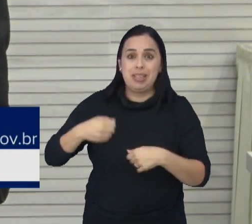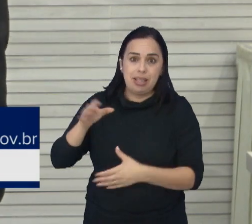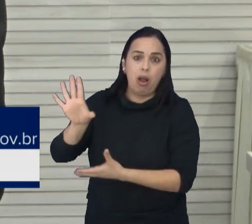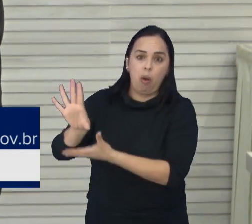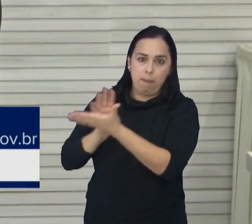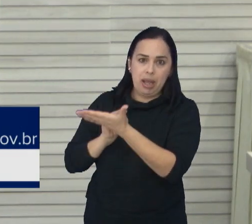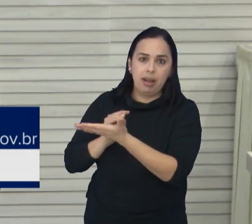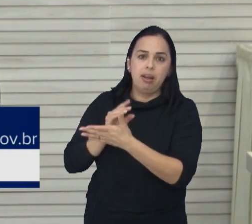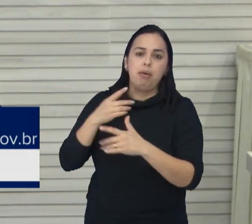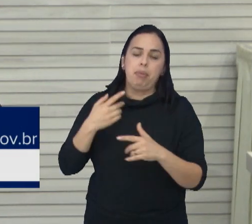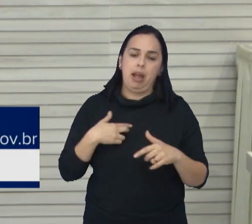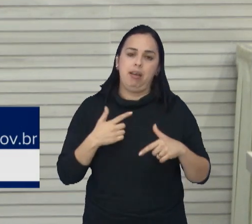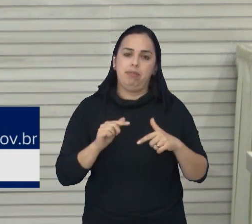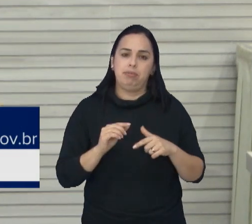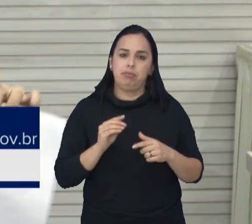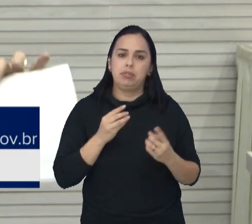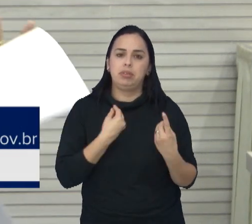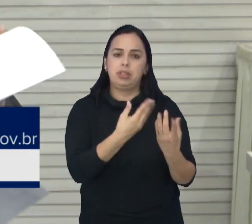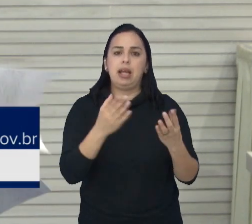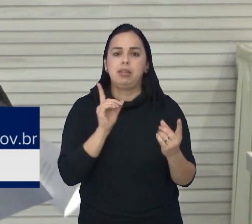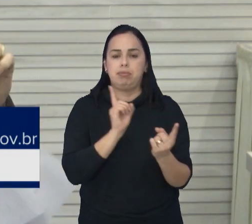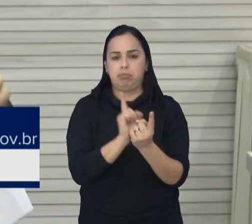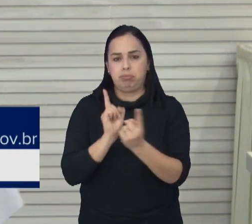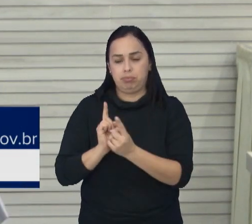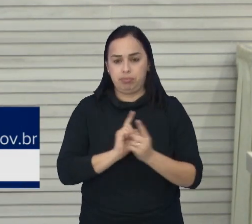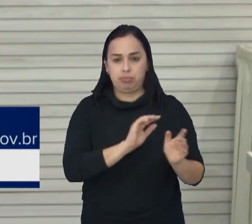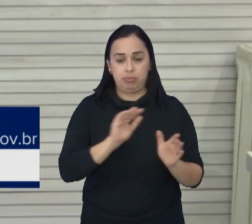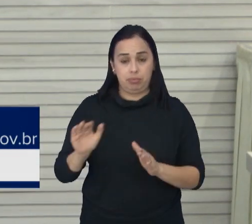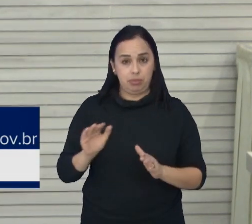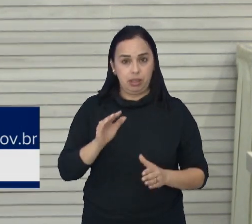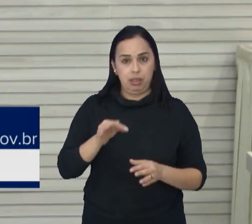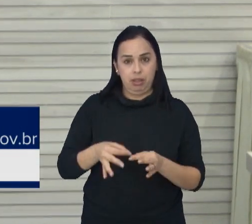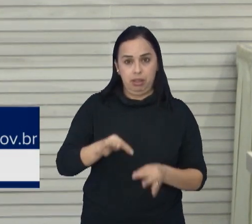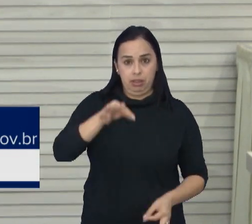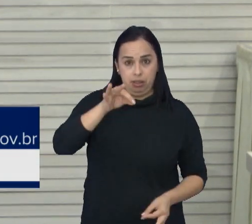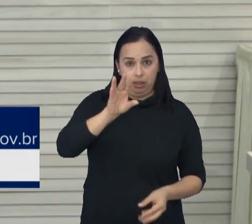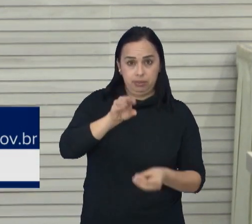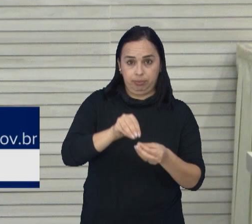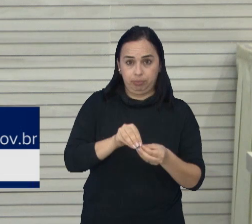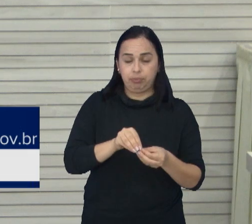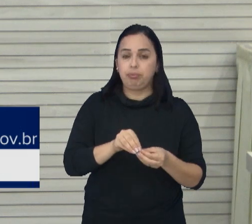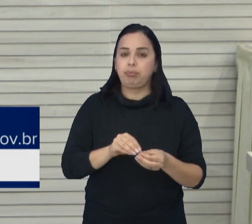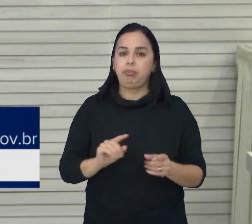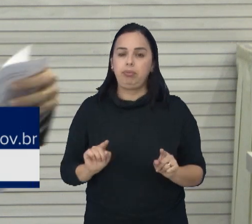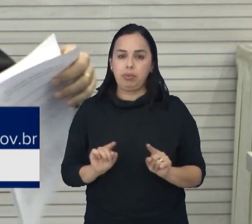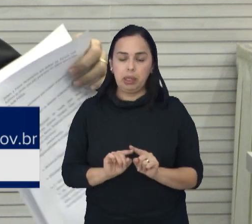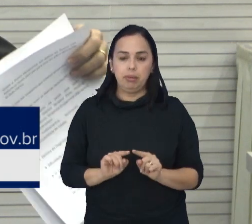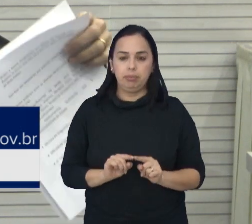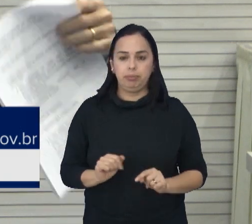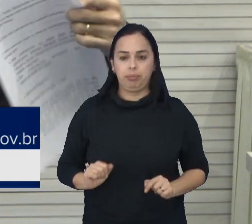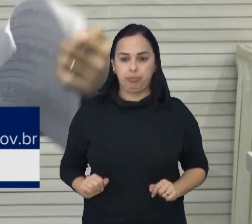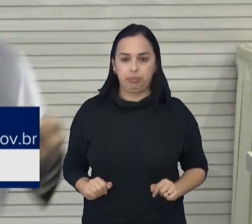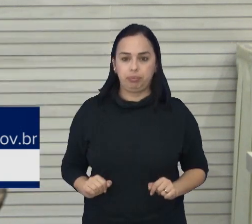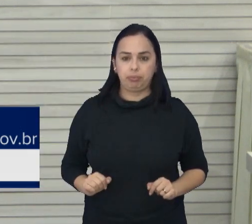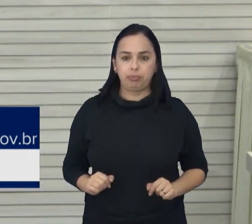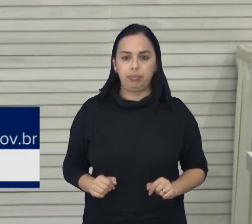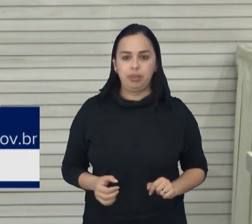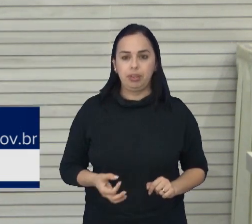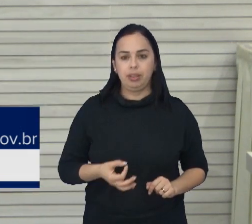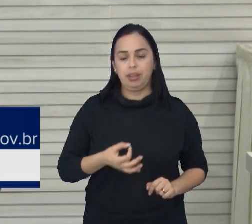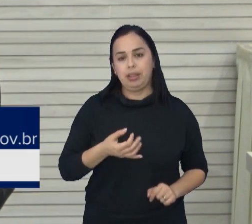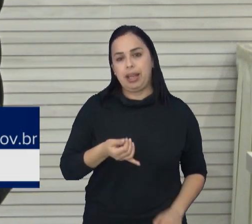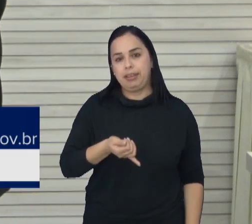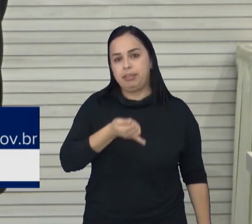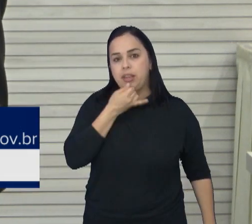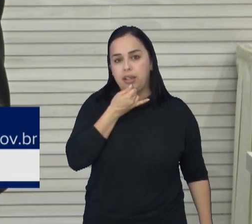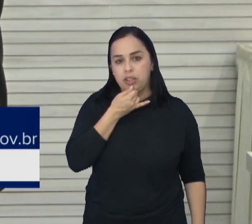exista alguns serviços disponibilizados. Para encerrar essa participação também, eu ia comentar sobre a